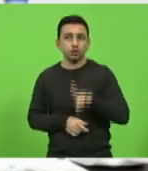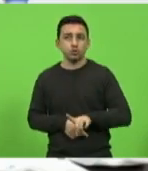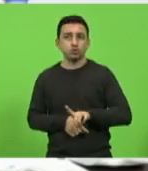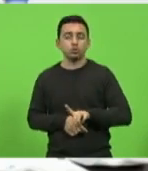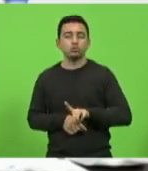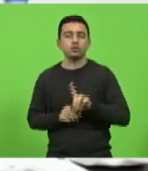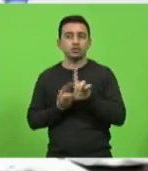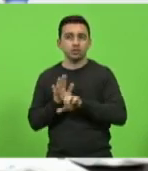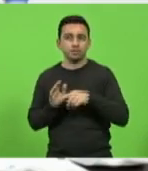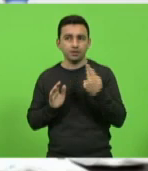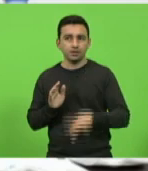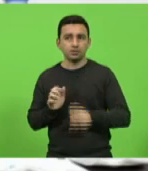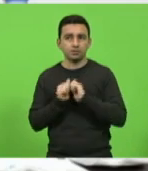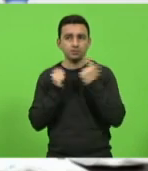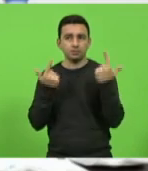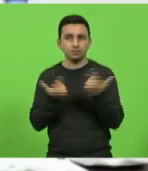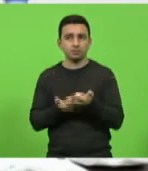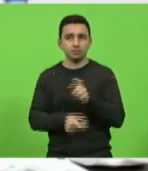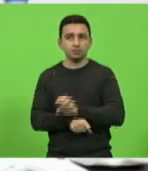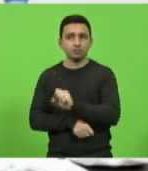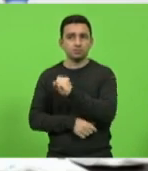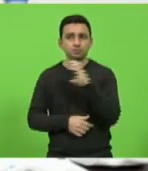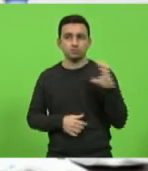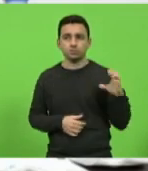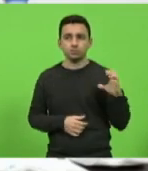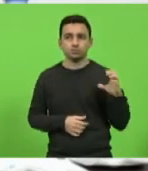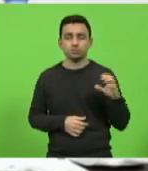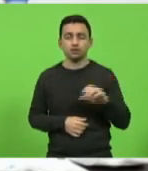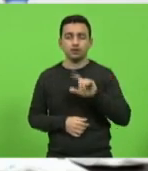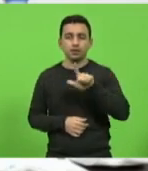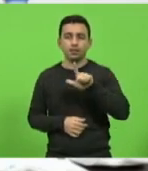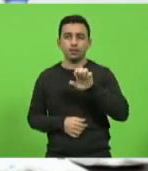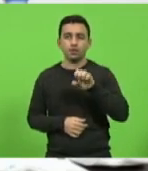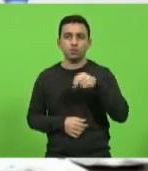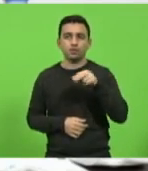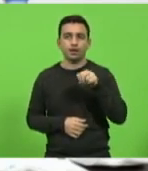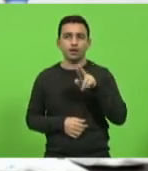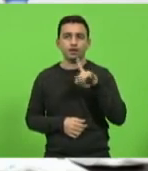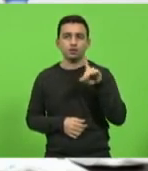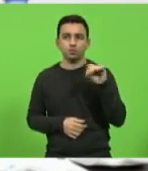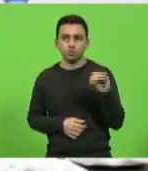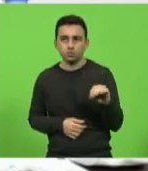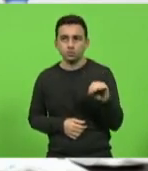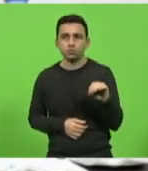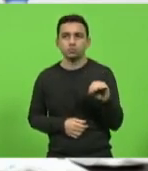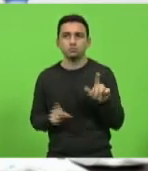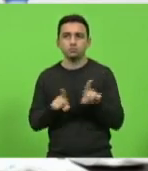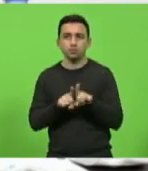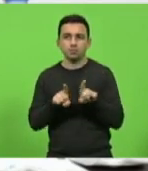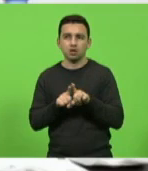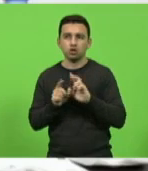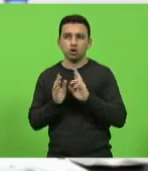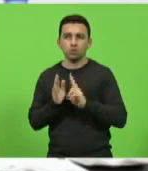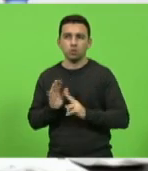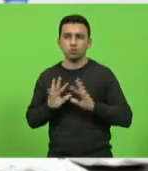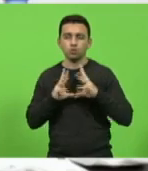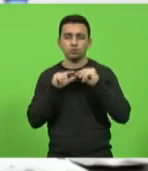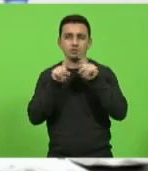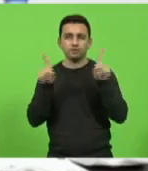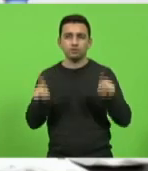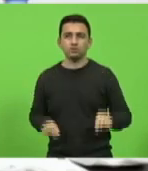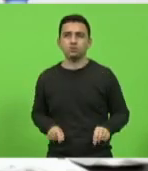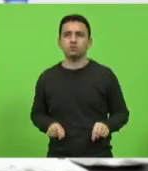lativo da Assembleia Legislativa do Estado de Santa Catarina Doutor Leonardo Lorenzetti e seu nome todos os servidores